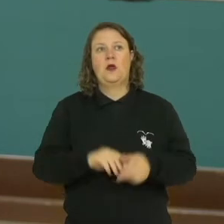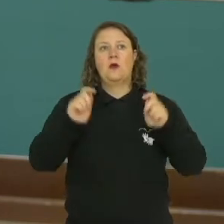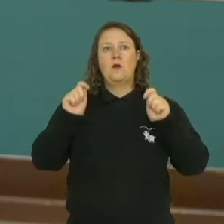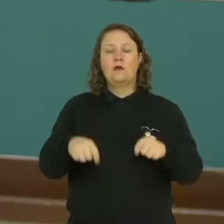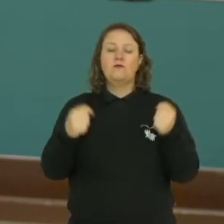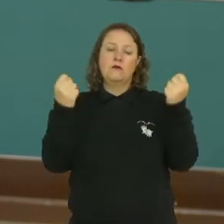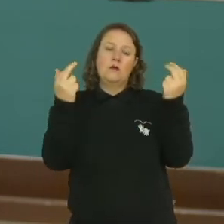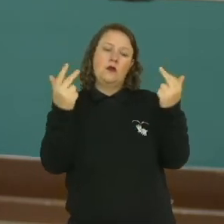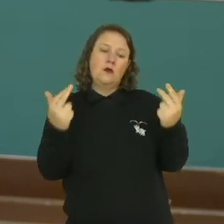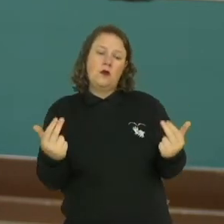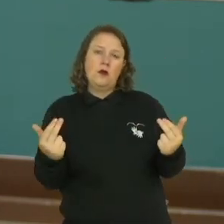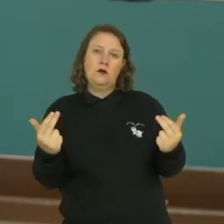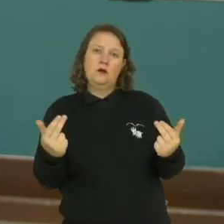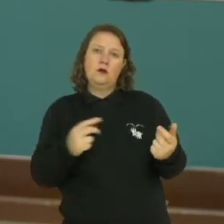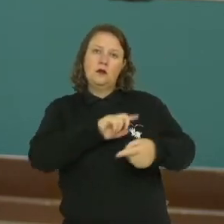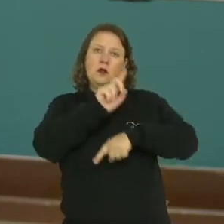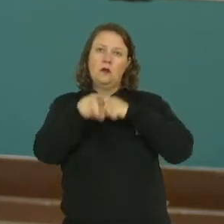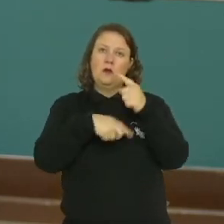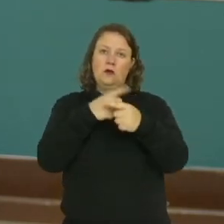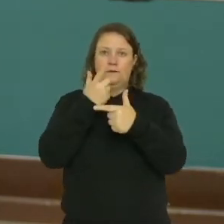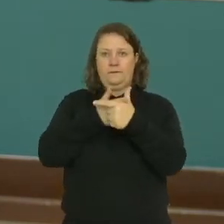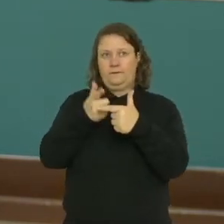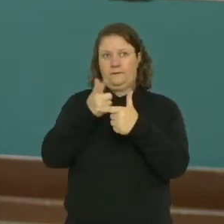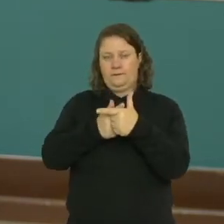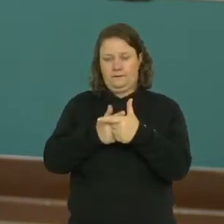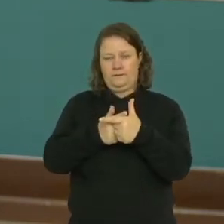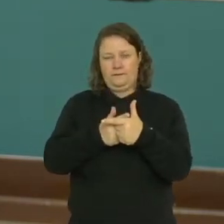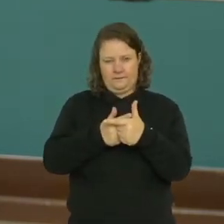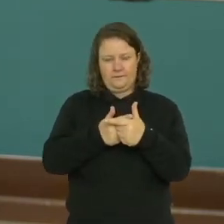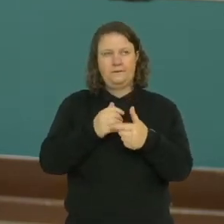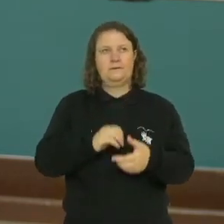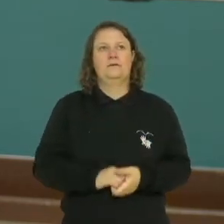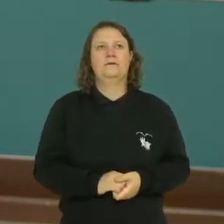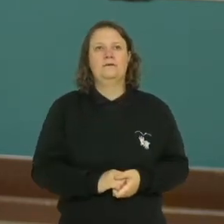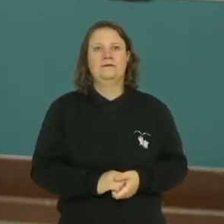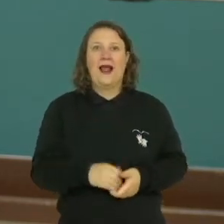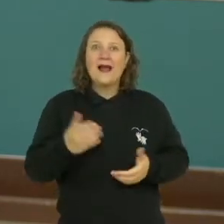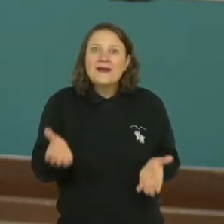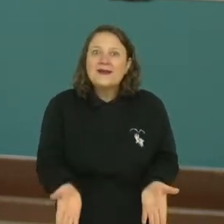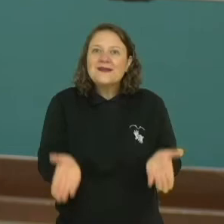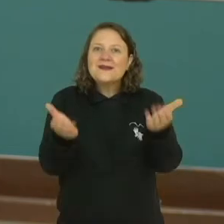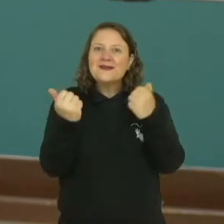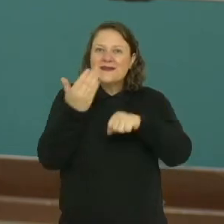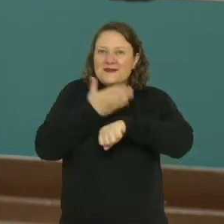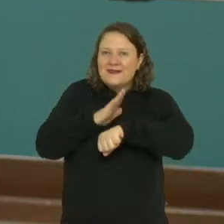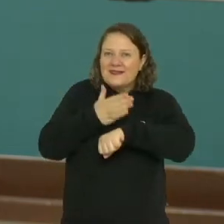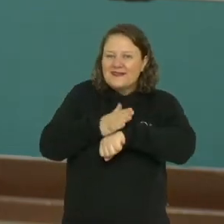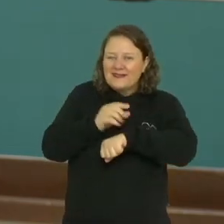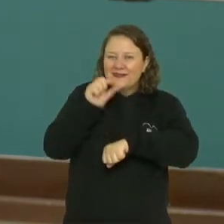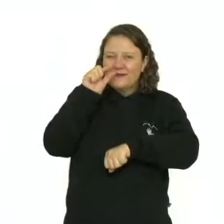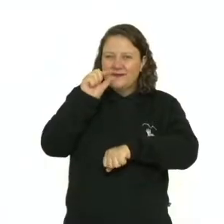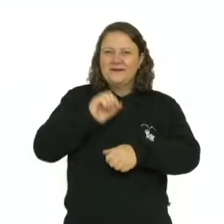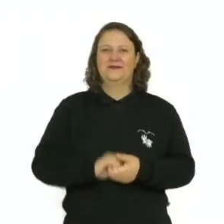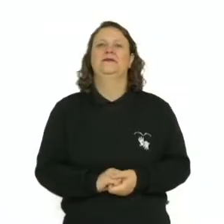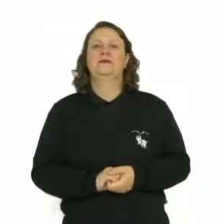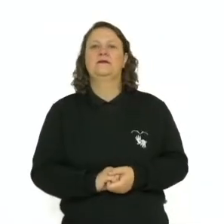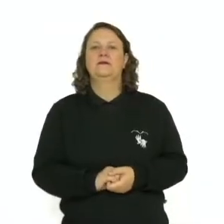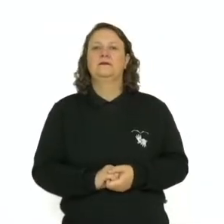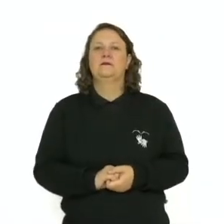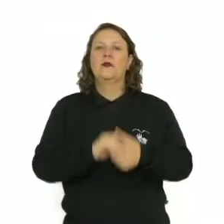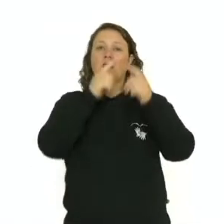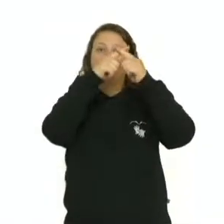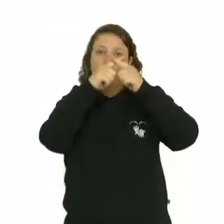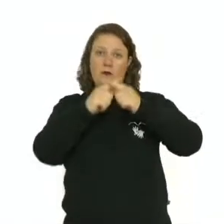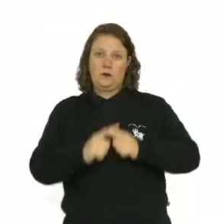as casas e depois você divide, então, você faz a continha. Vamos praticar isso um pouquinho? Em uma